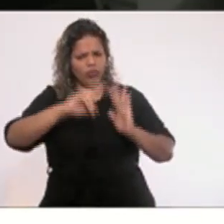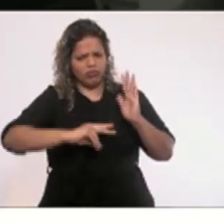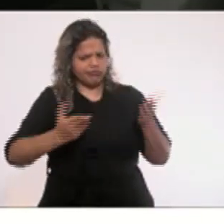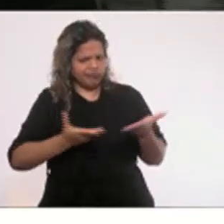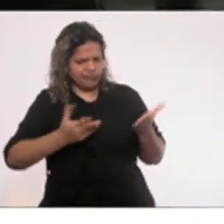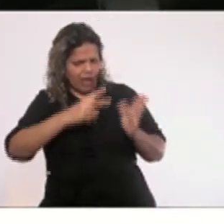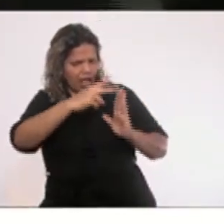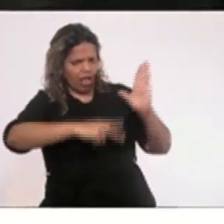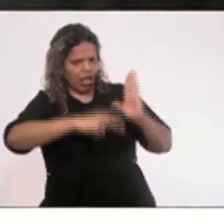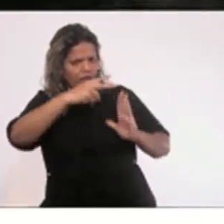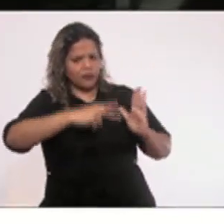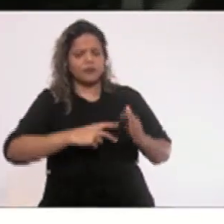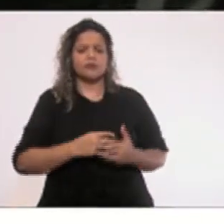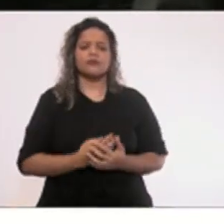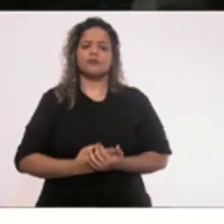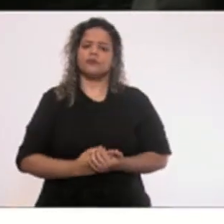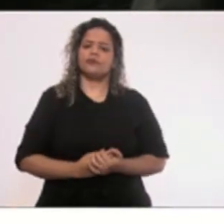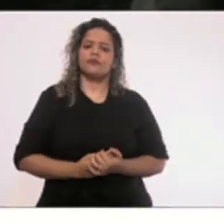plenário,